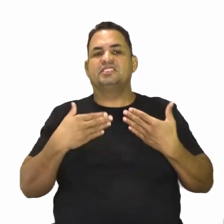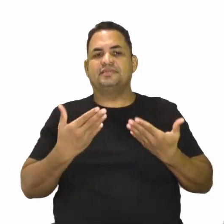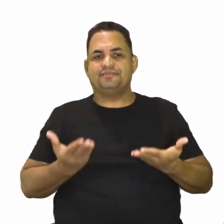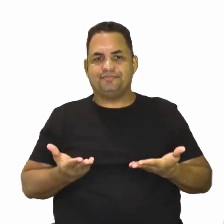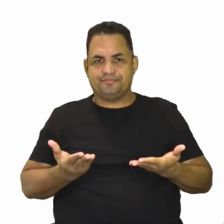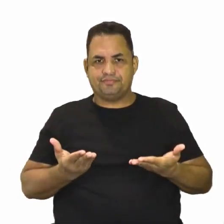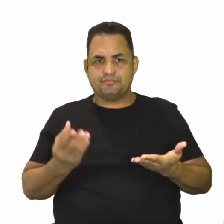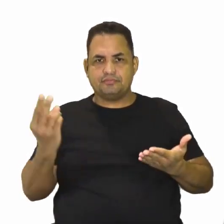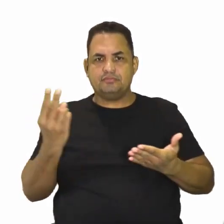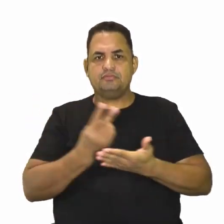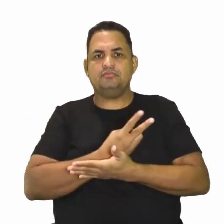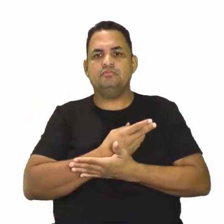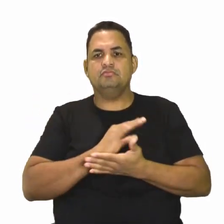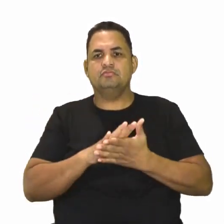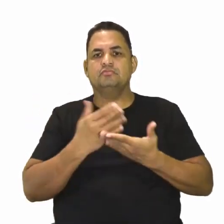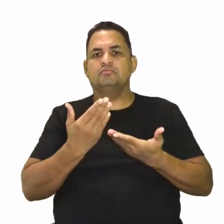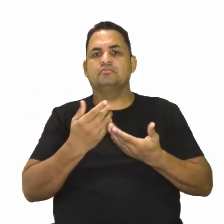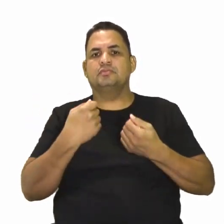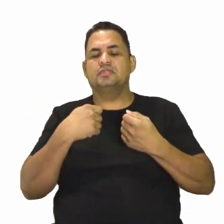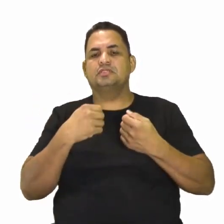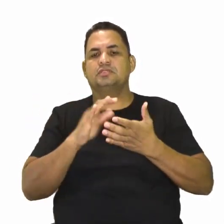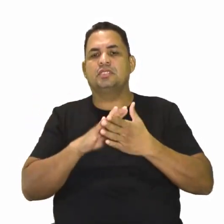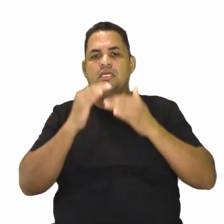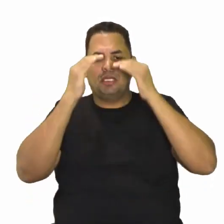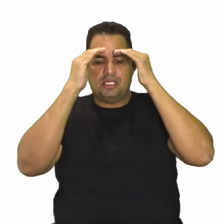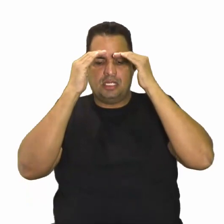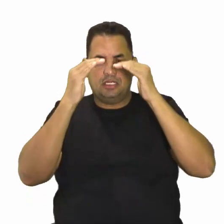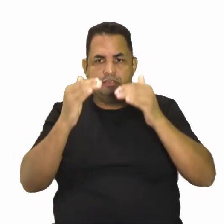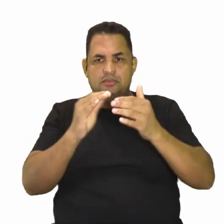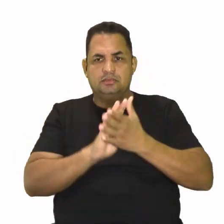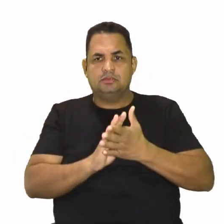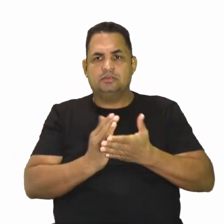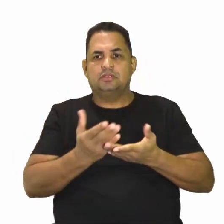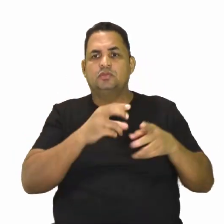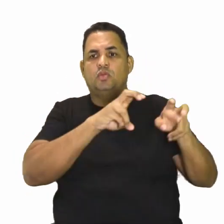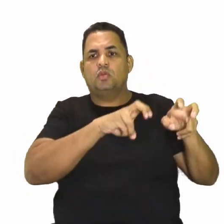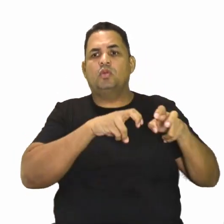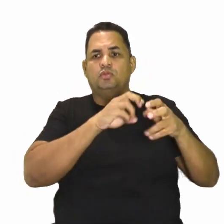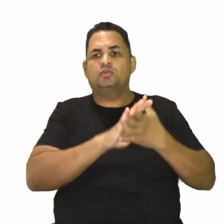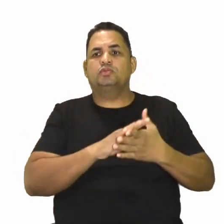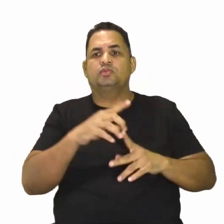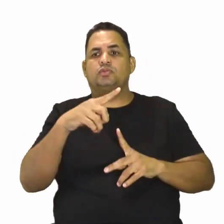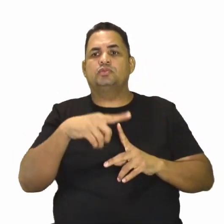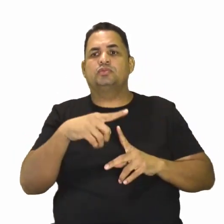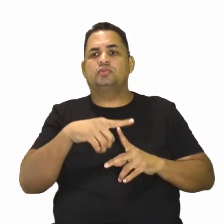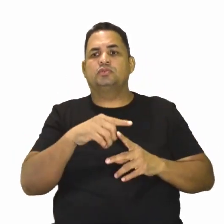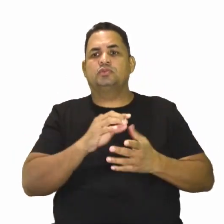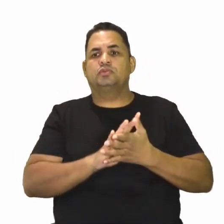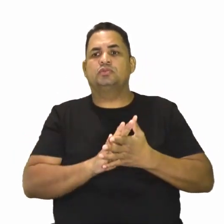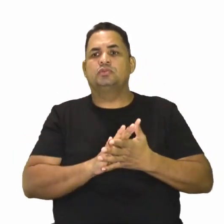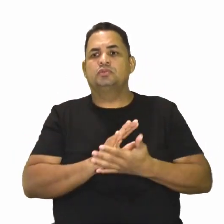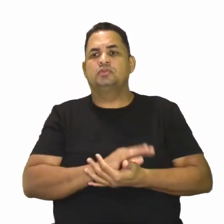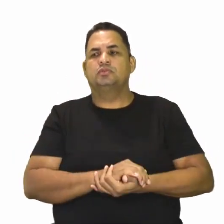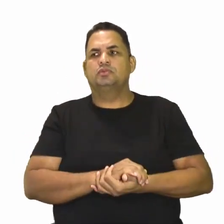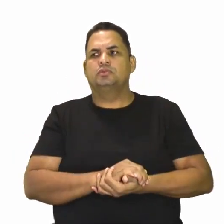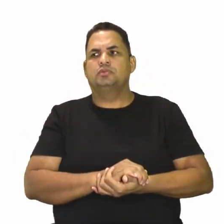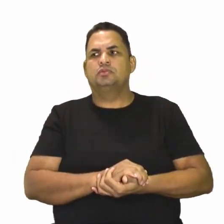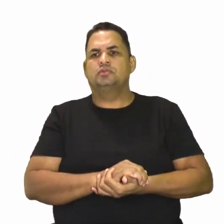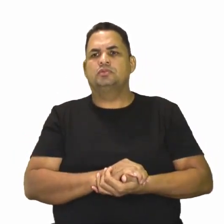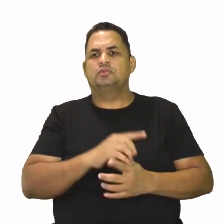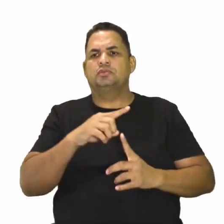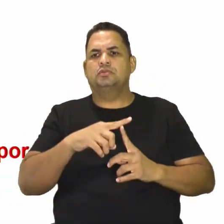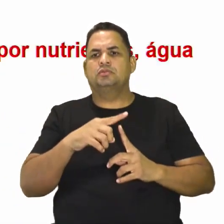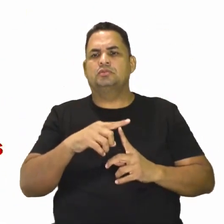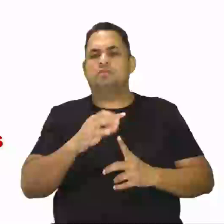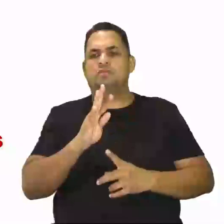fatores a serem considerados nas lavouras do tipo temperadas? Vamos